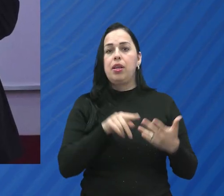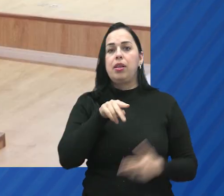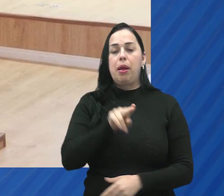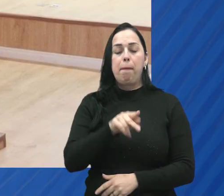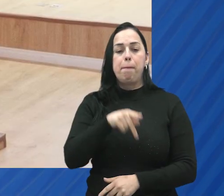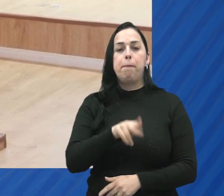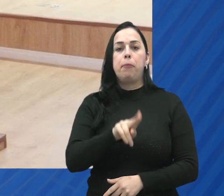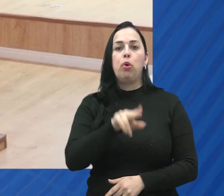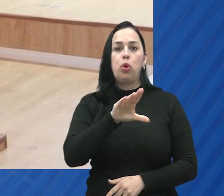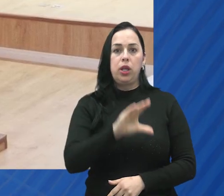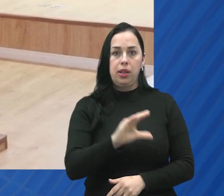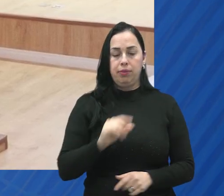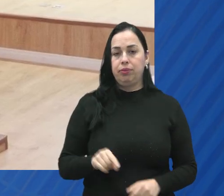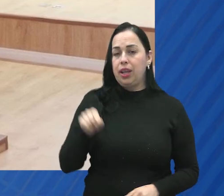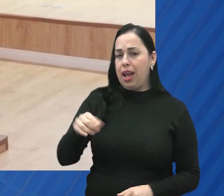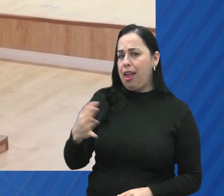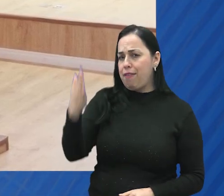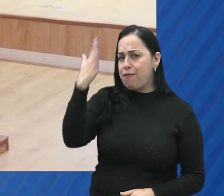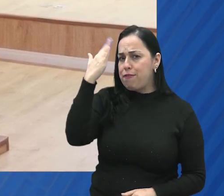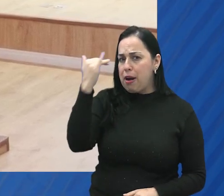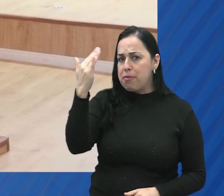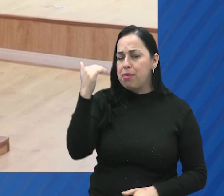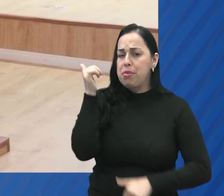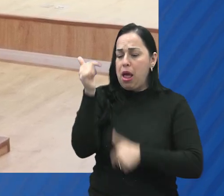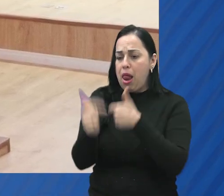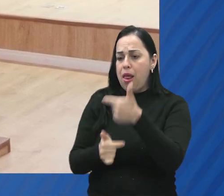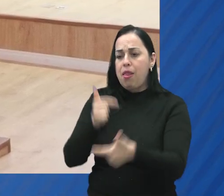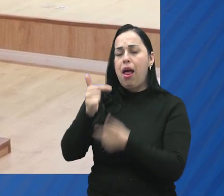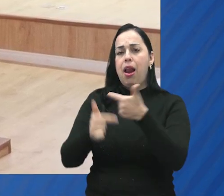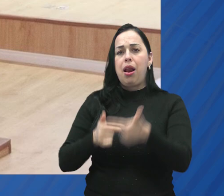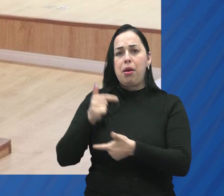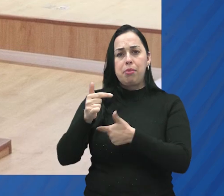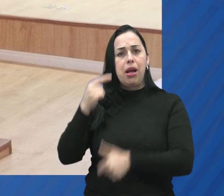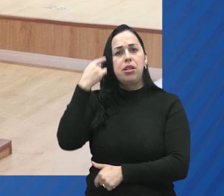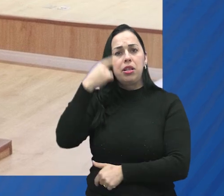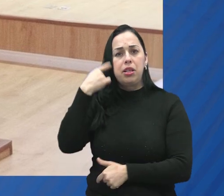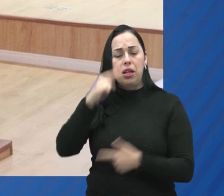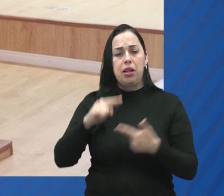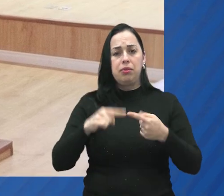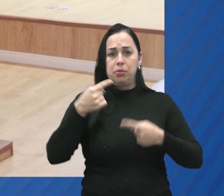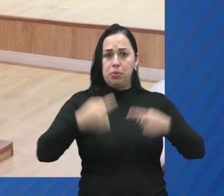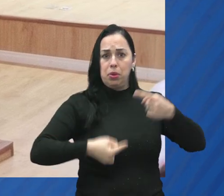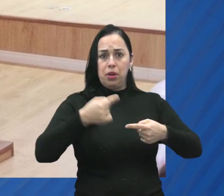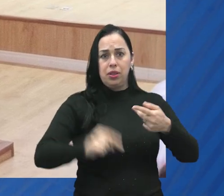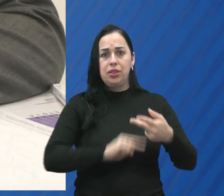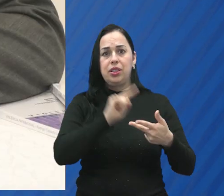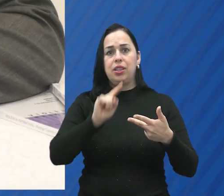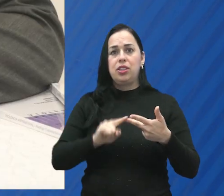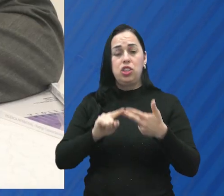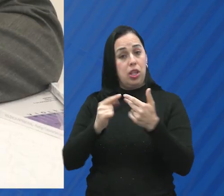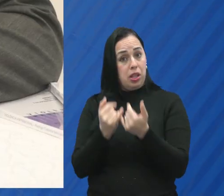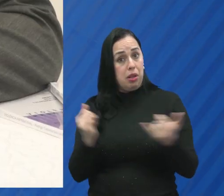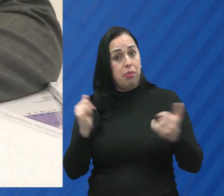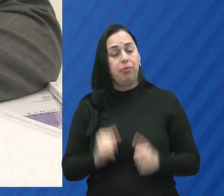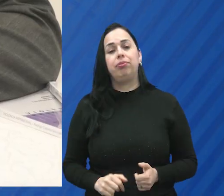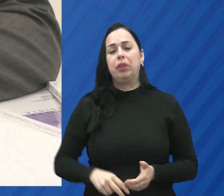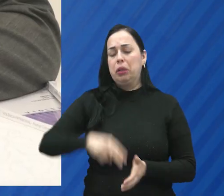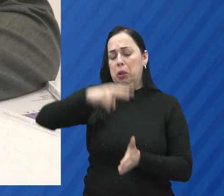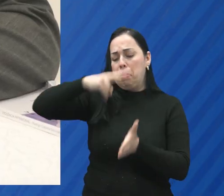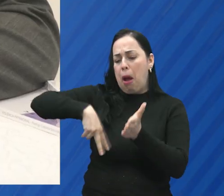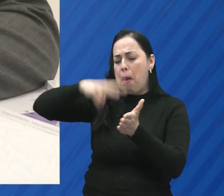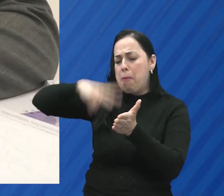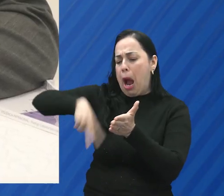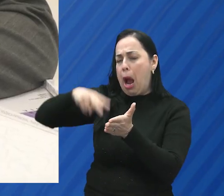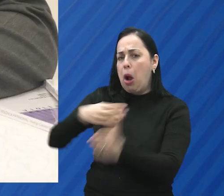Sul. Ele é conhecido por sua atuação no direito tributário, político-eleitoral e de energia. Leitor assíduo,